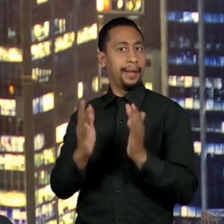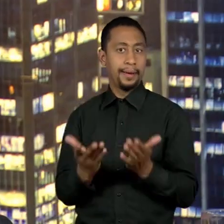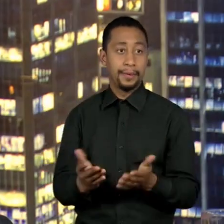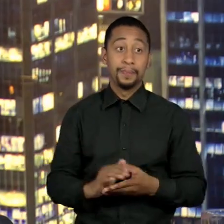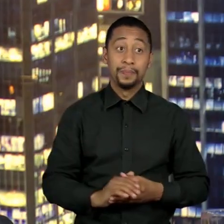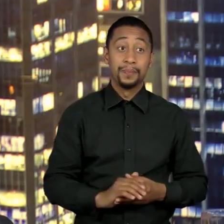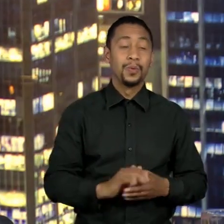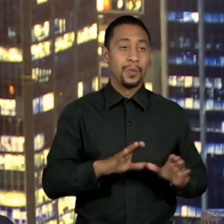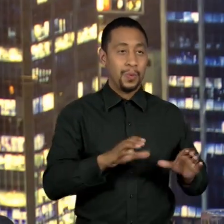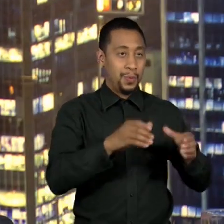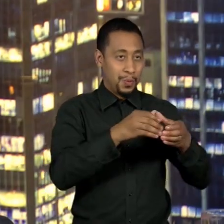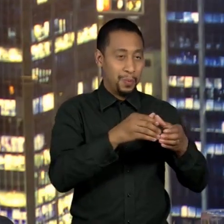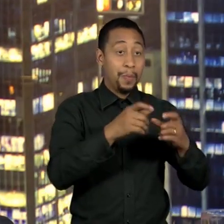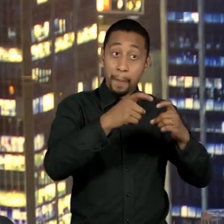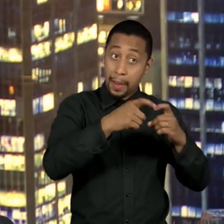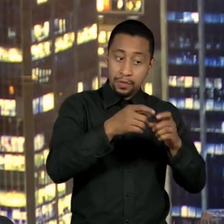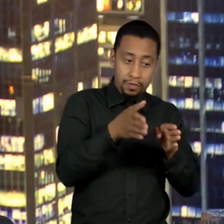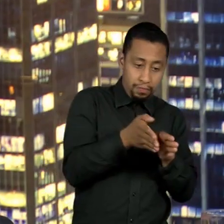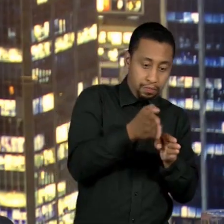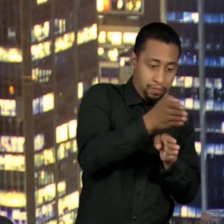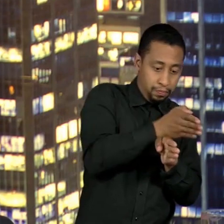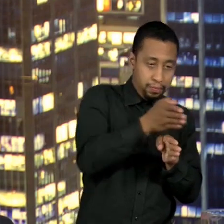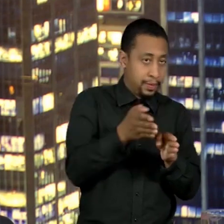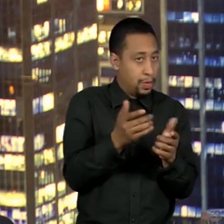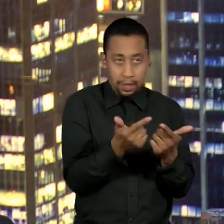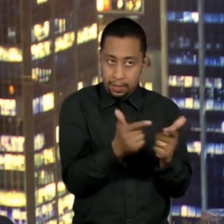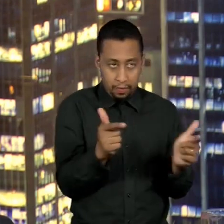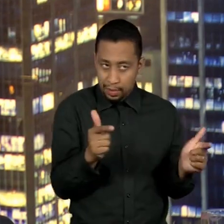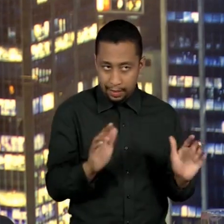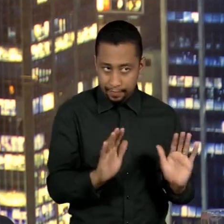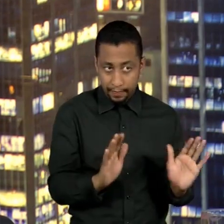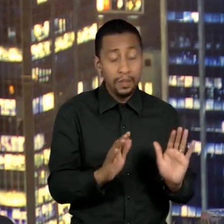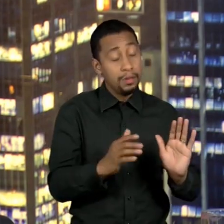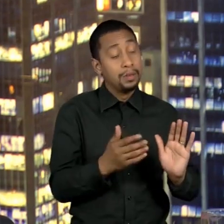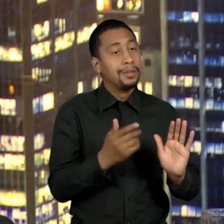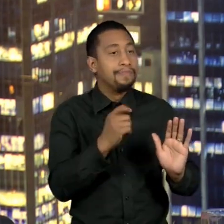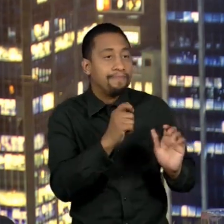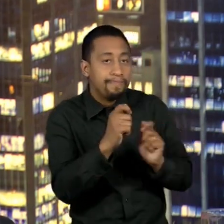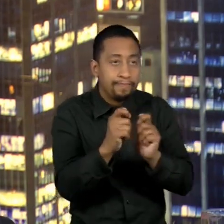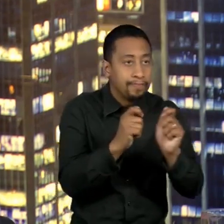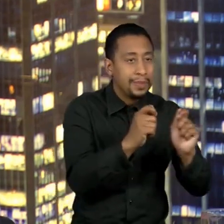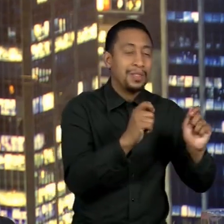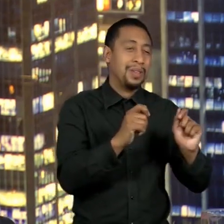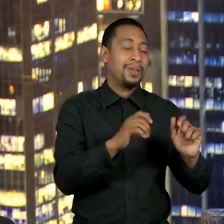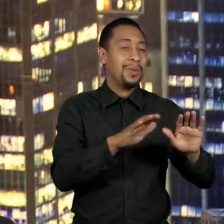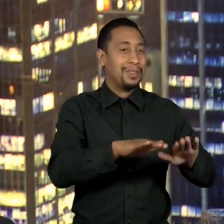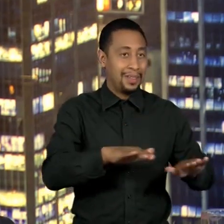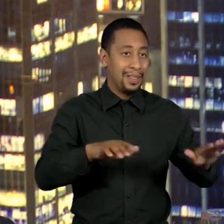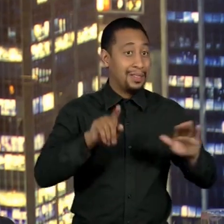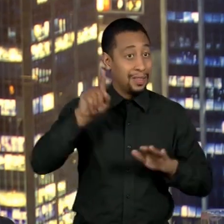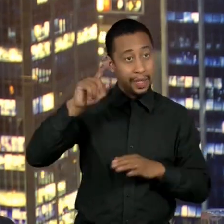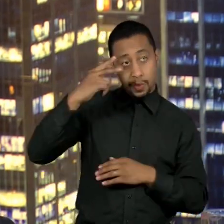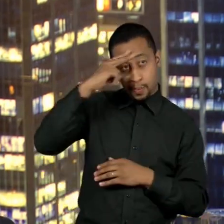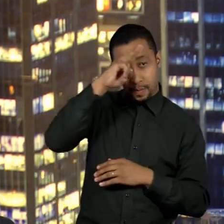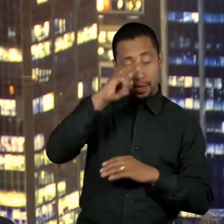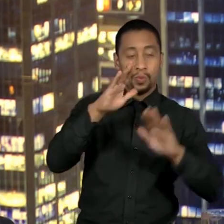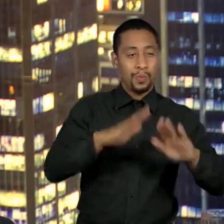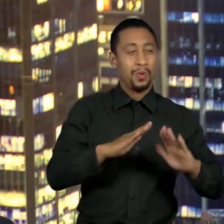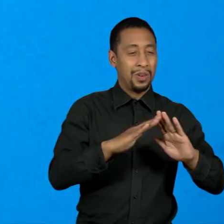pode enriquecer não só culturalmente o nosso país, como social e economicamente. Porque eles